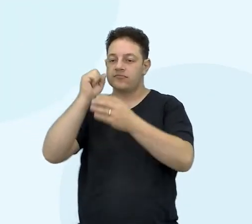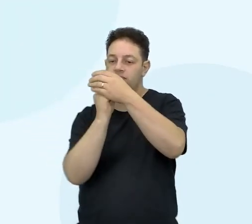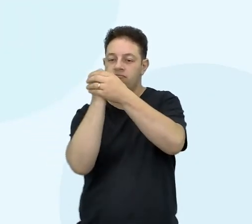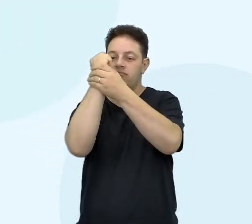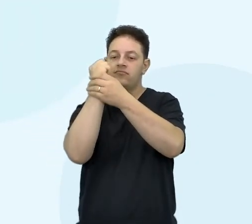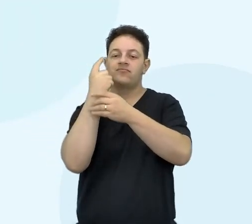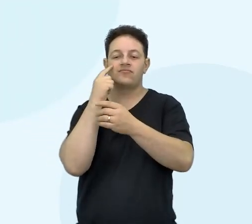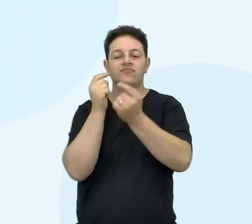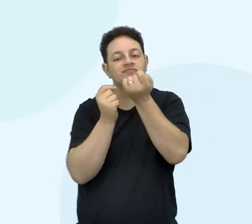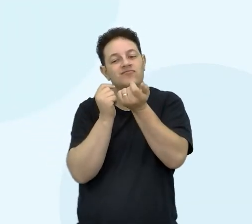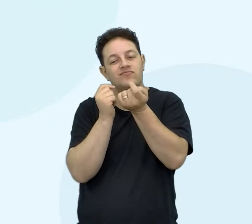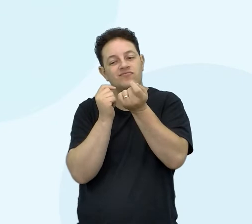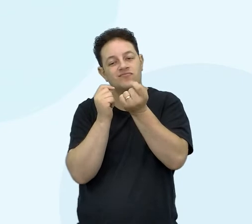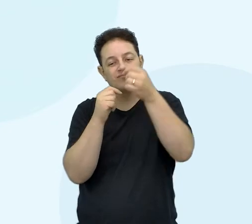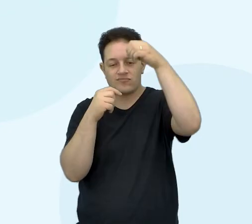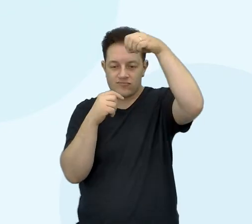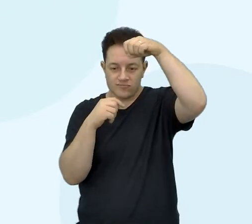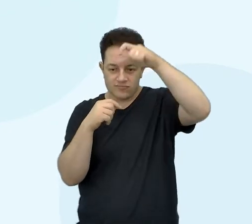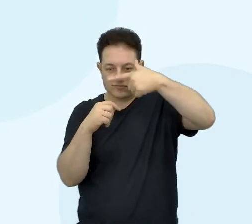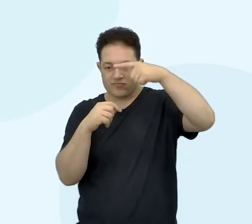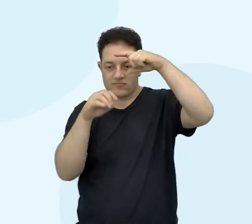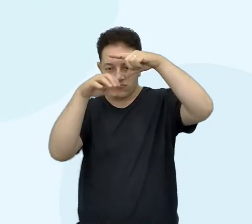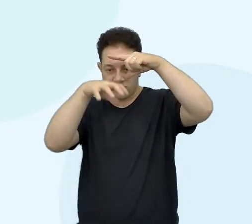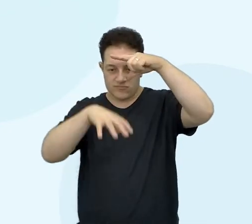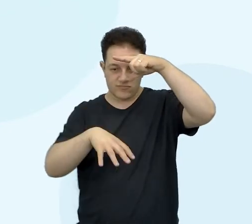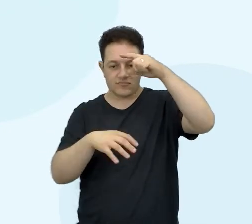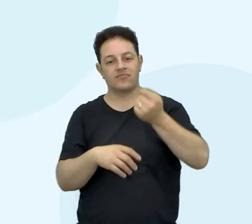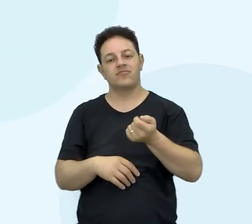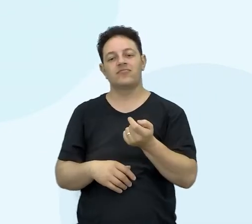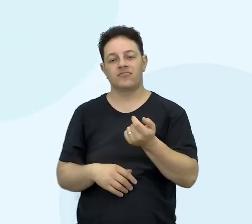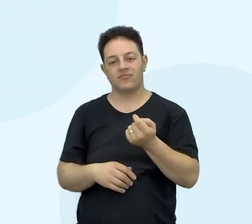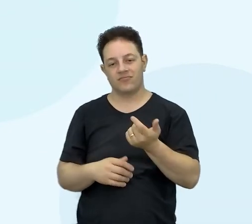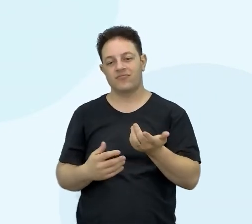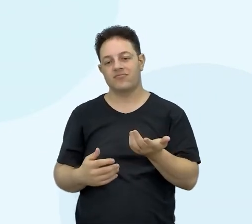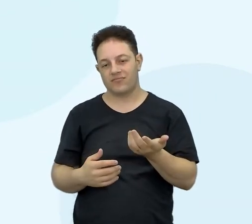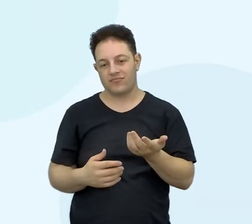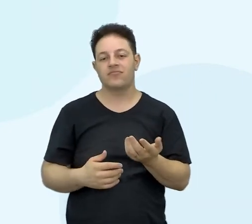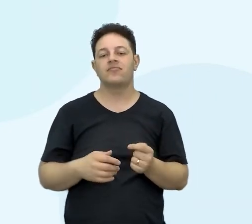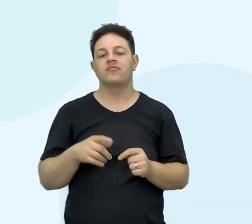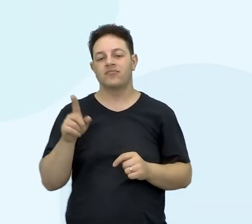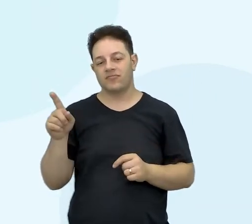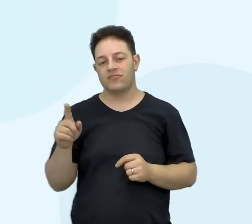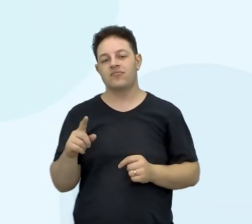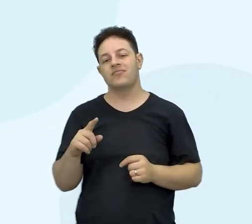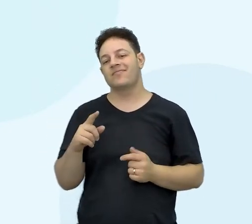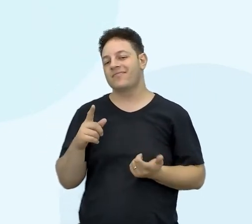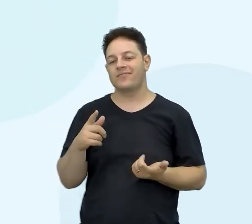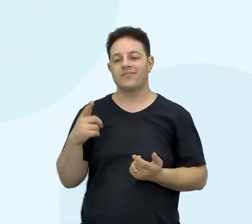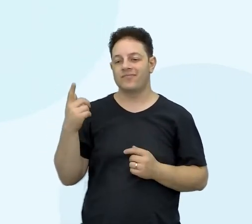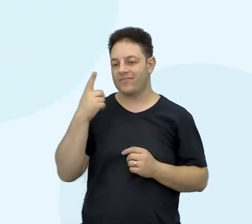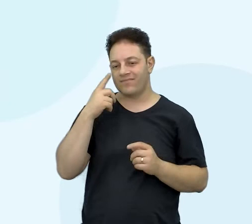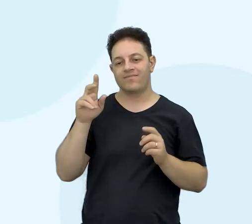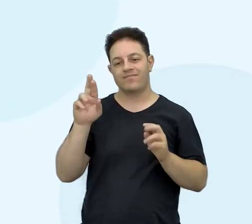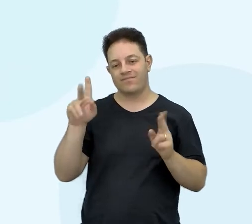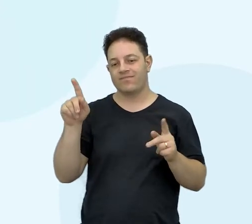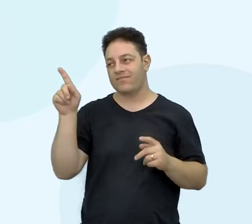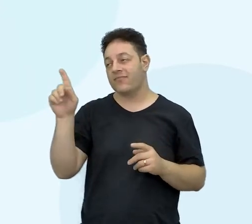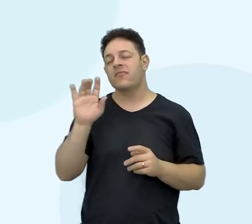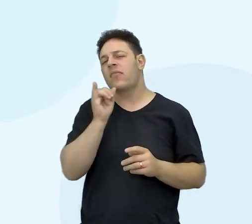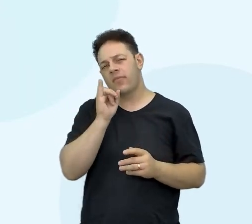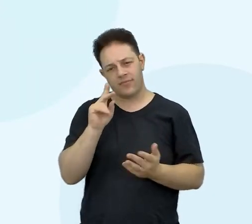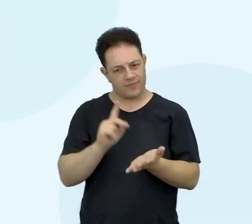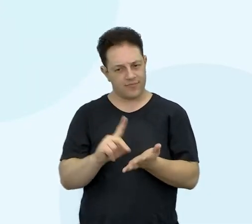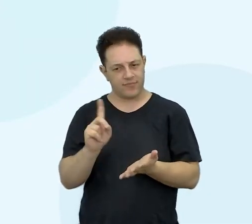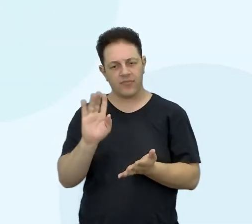aqui. Em relação a esse raio aqui, que vai incidir de uma outra forma, evidentemente isso daqui é só um